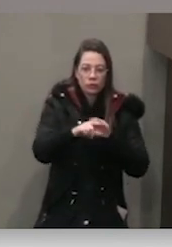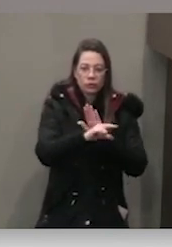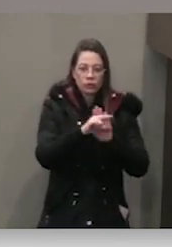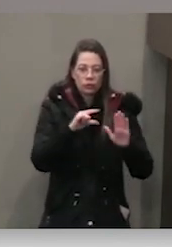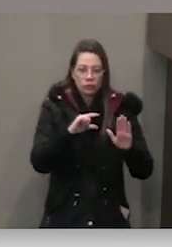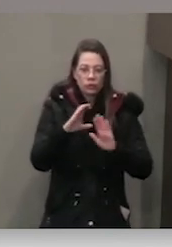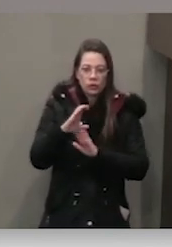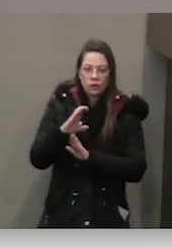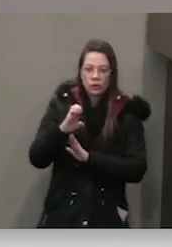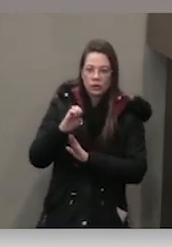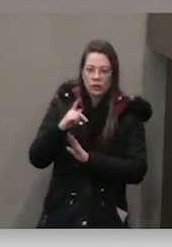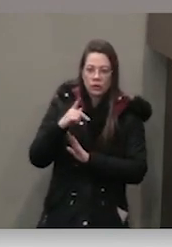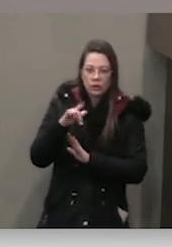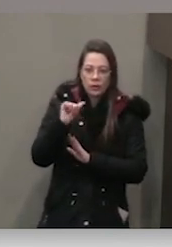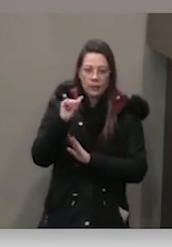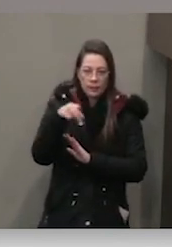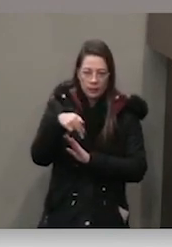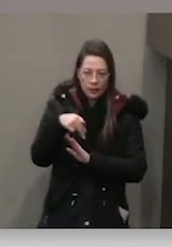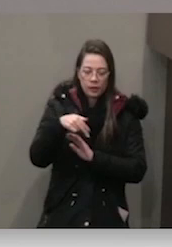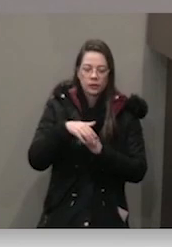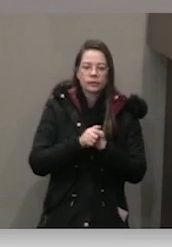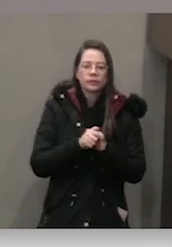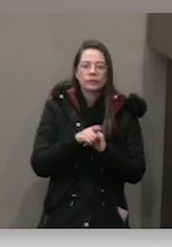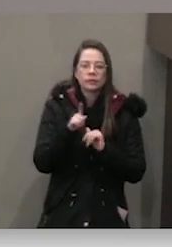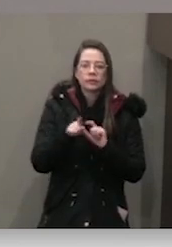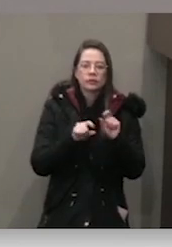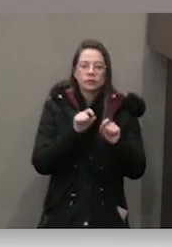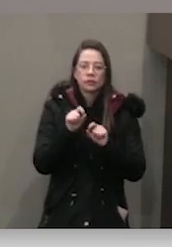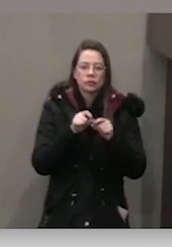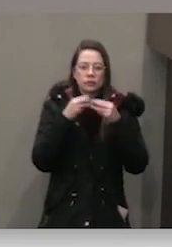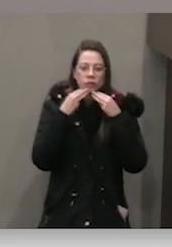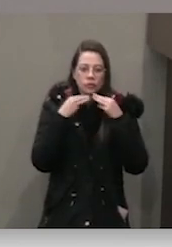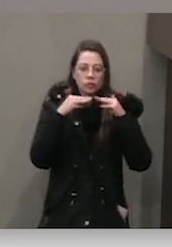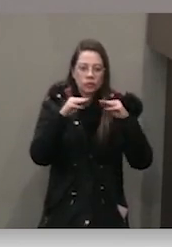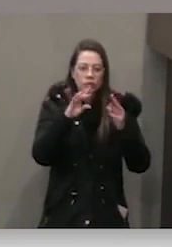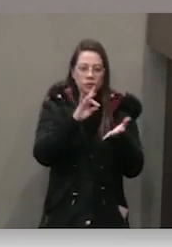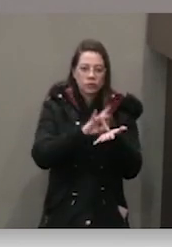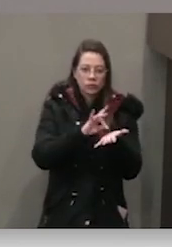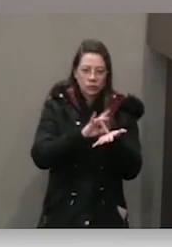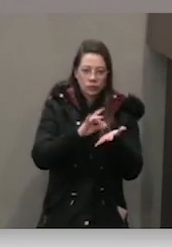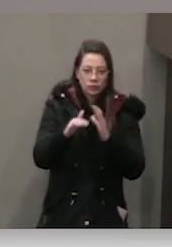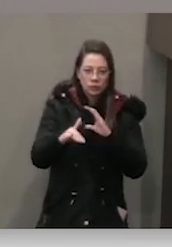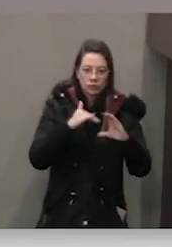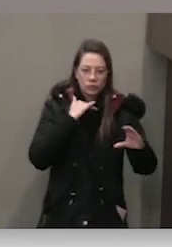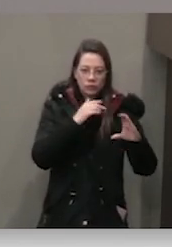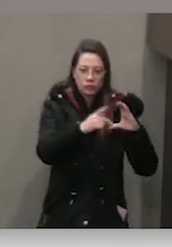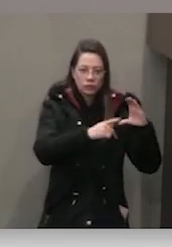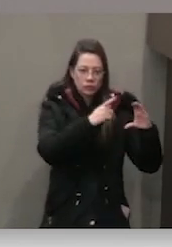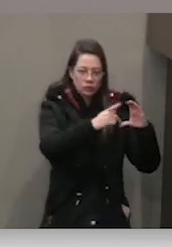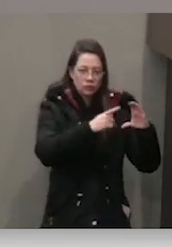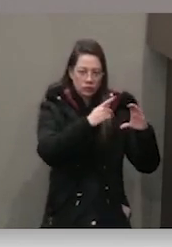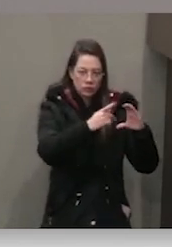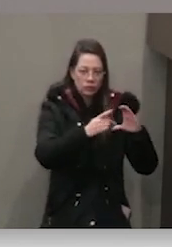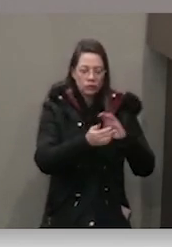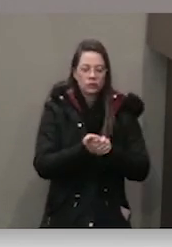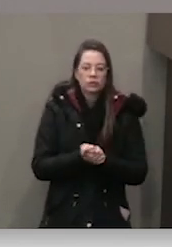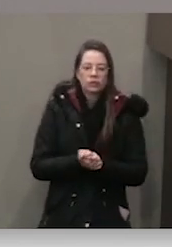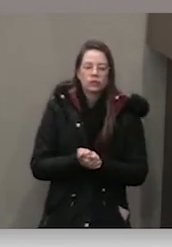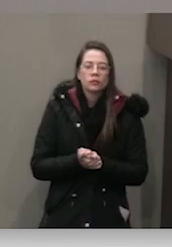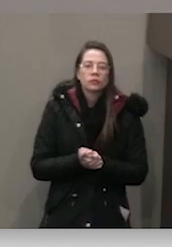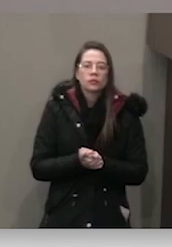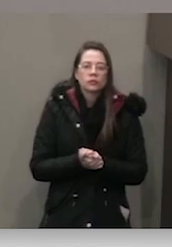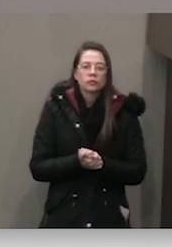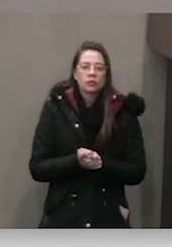CEPLAN, CMDI, inclusive que é a mensagem original que veio para a Câmara. Em linhas